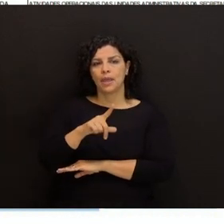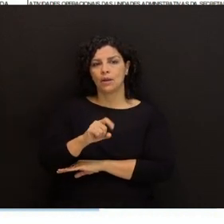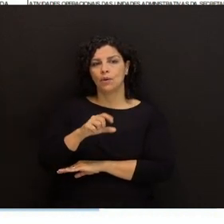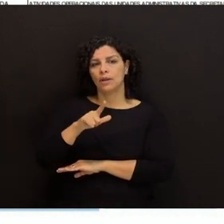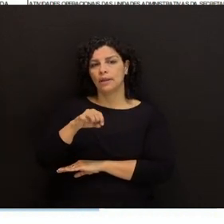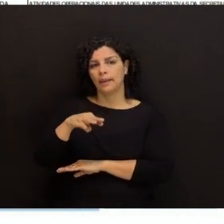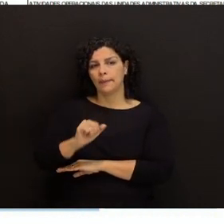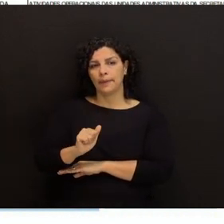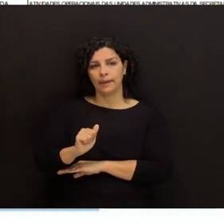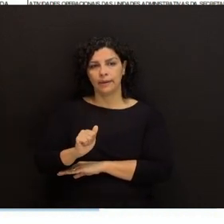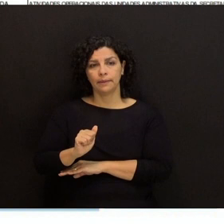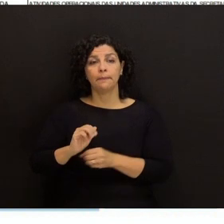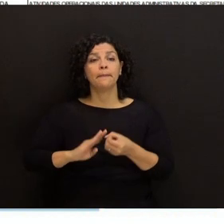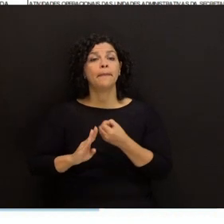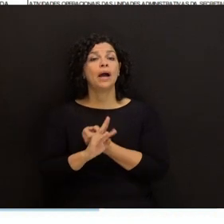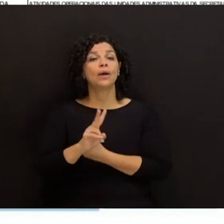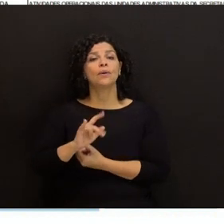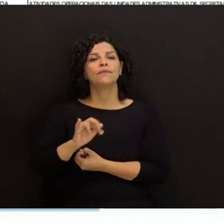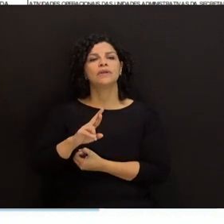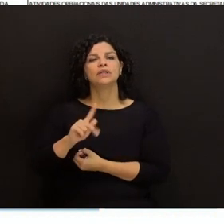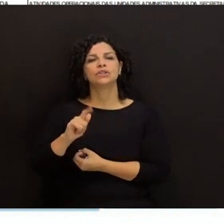na planta Virgínia